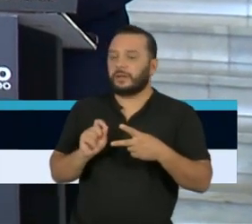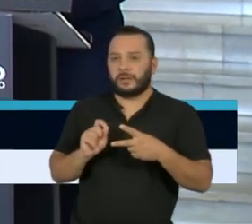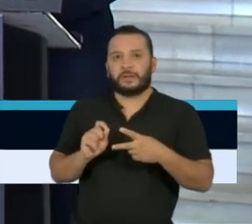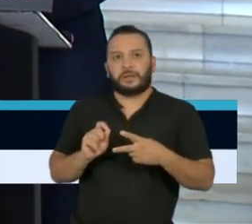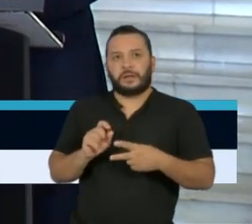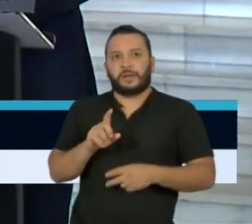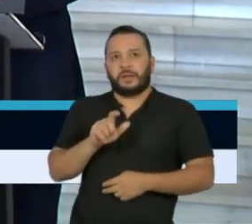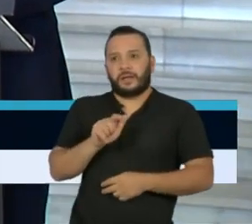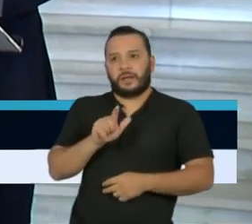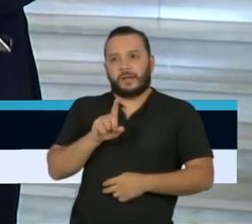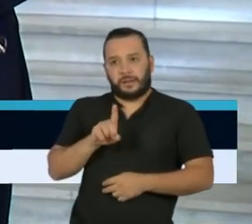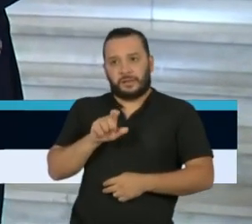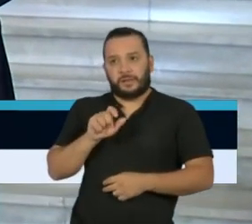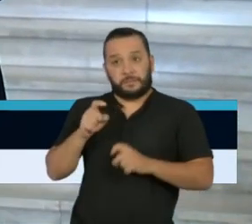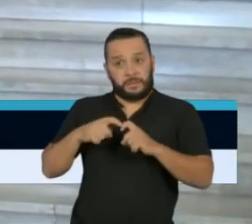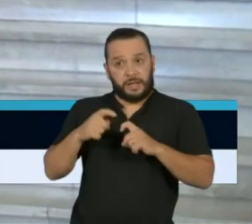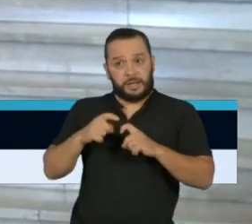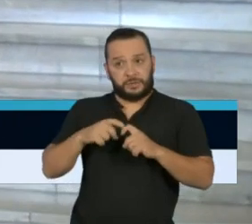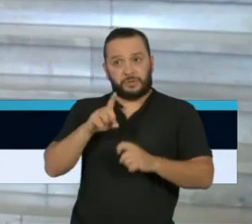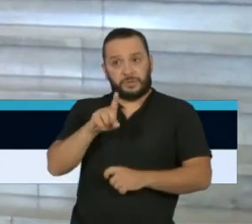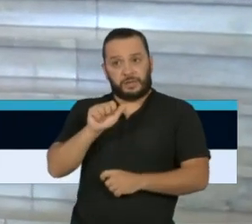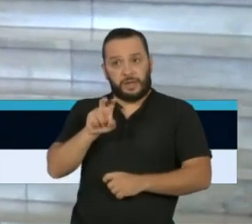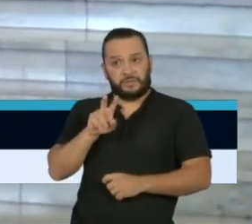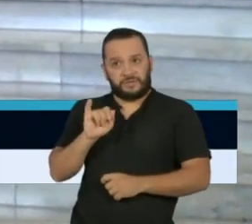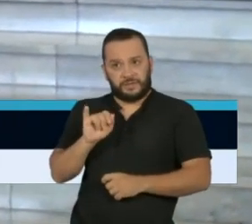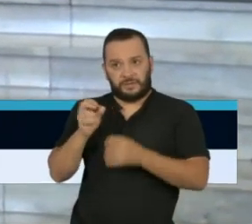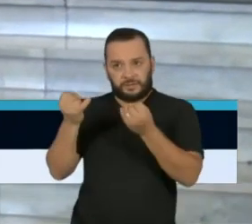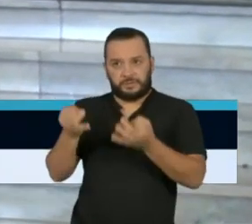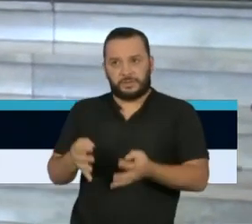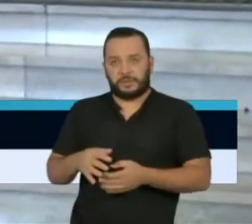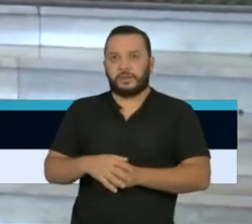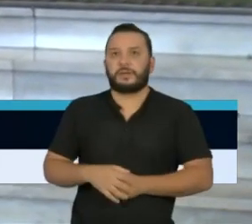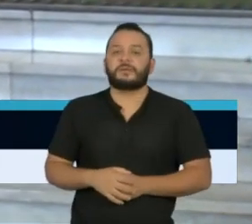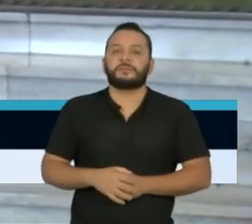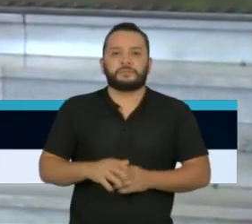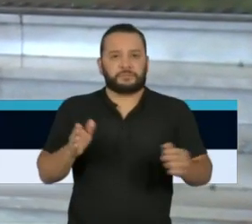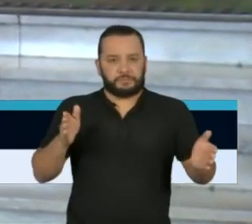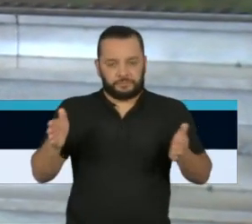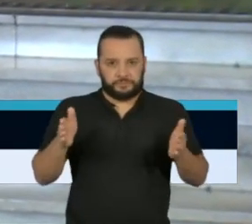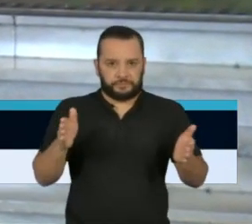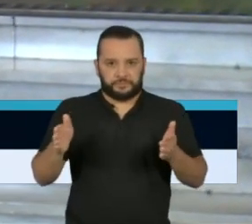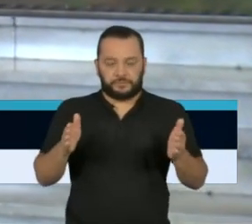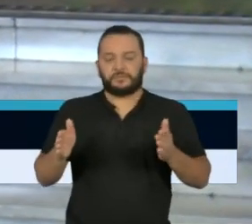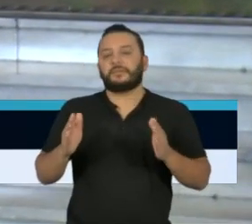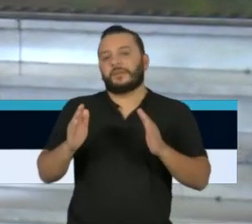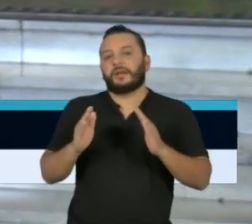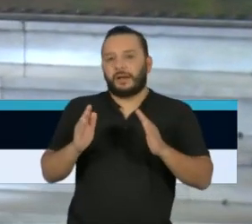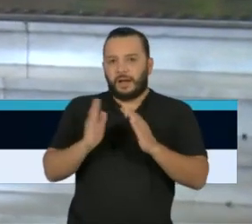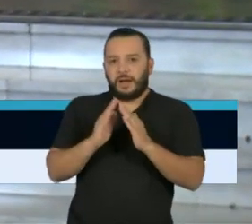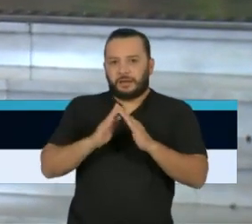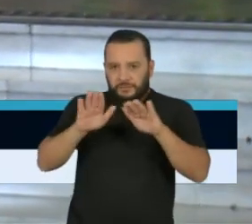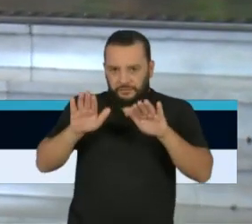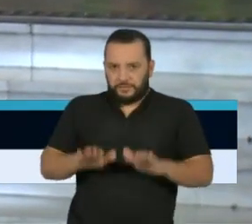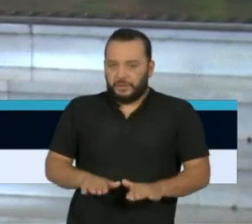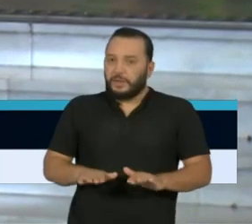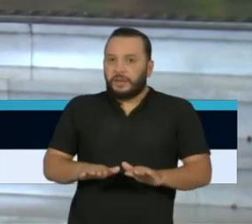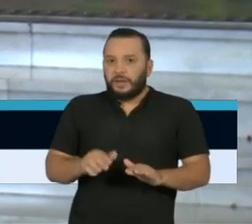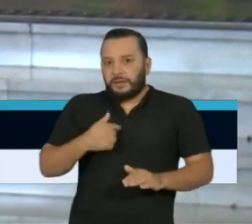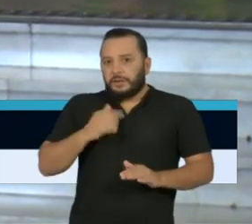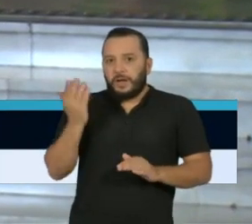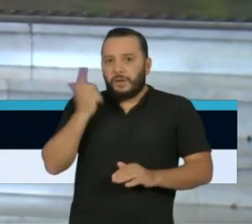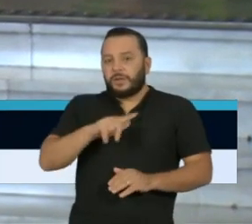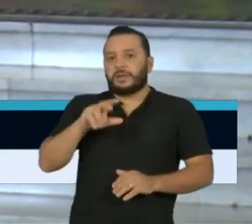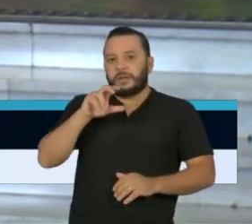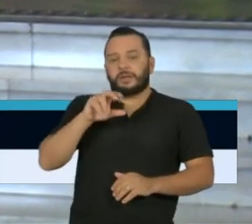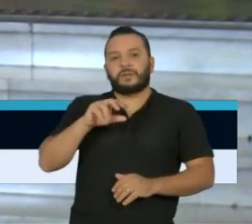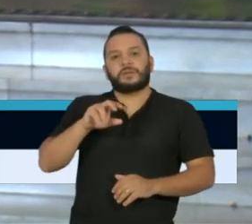Dr. Davi Wipp e do Dr. Germa. Em relação à quarentena, nós já chegamos a 59%. Isso já foi mencionado aqui.